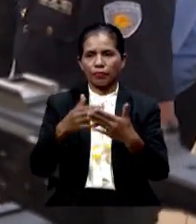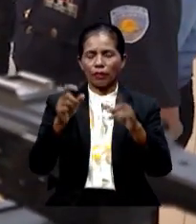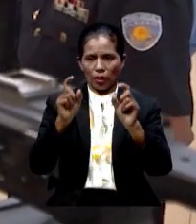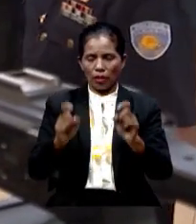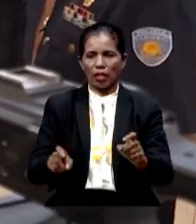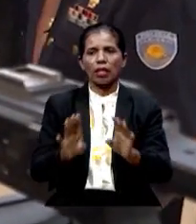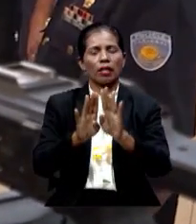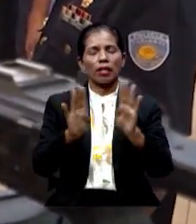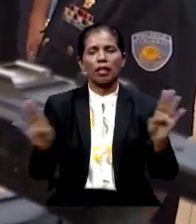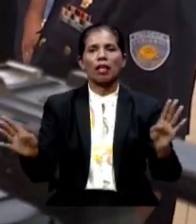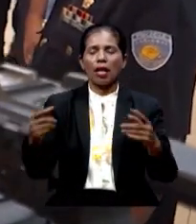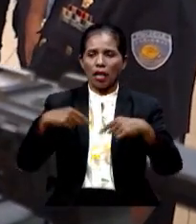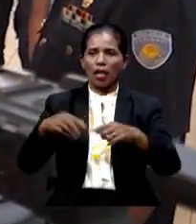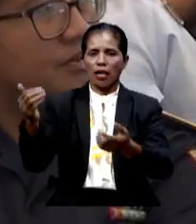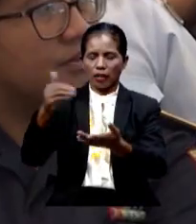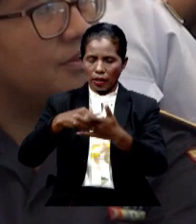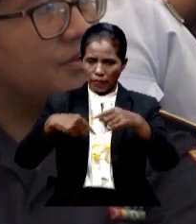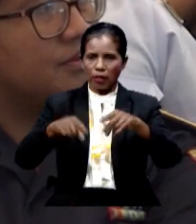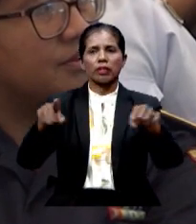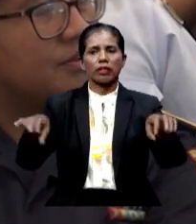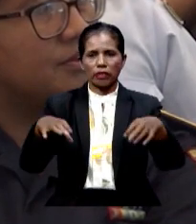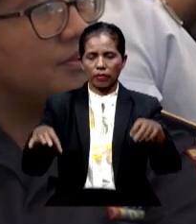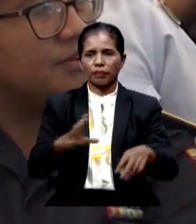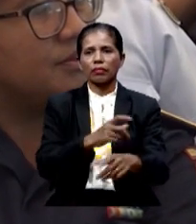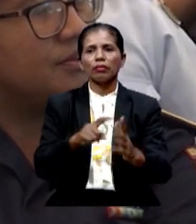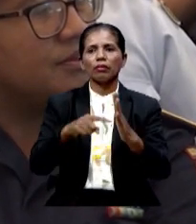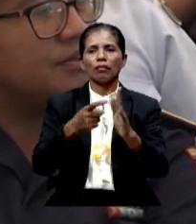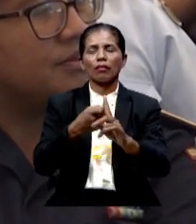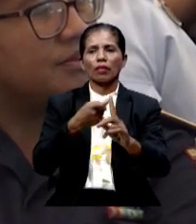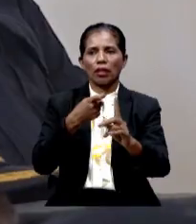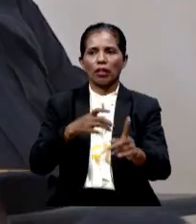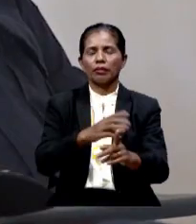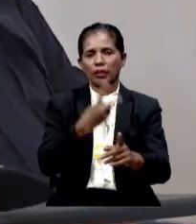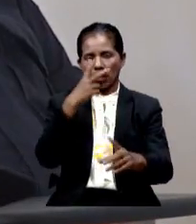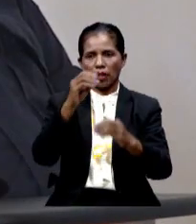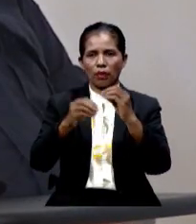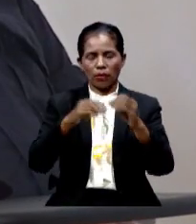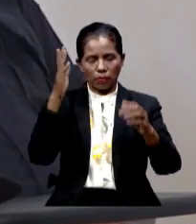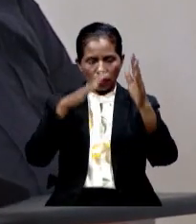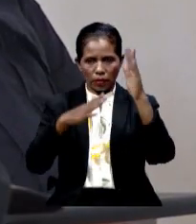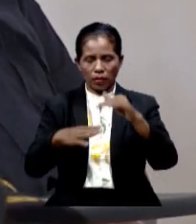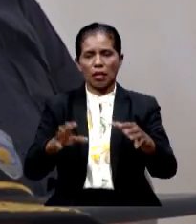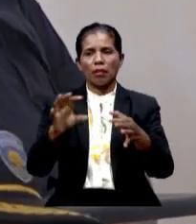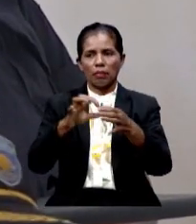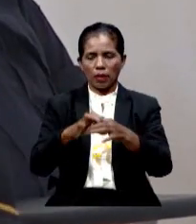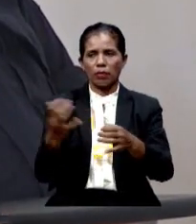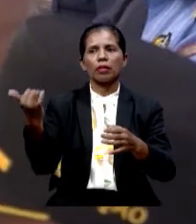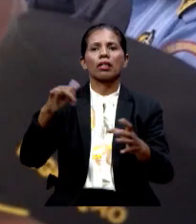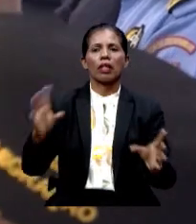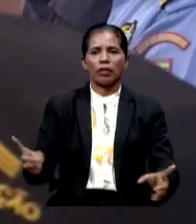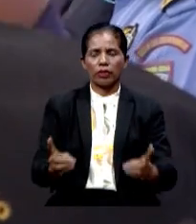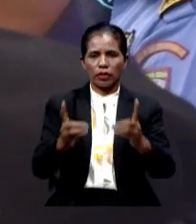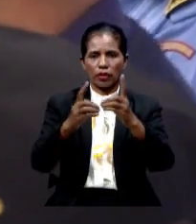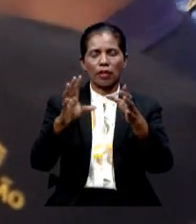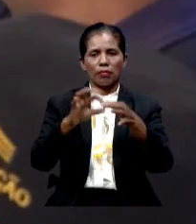ativa fila fale. Primeiro reativação, né, se a rua se salário, não resolve problema, né, bem, membro Iraque nem enfrenta.